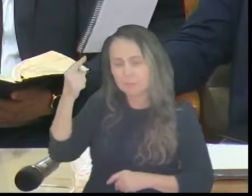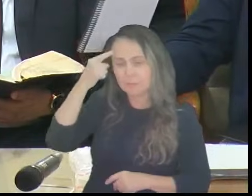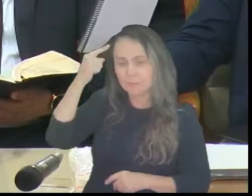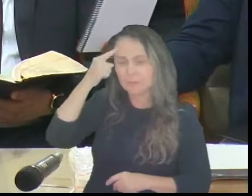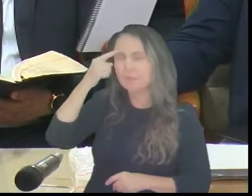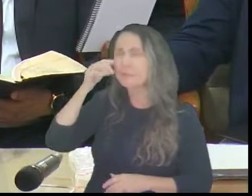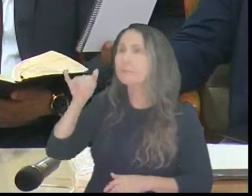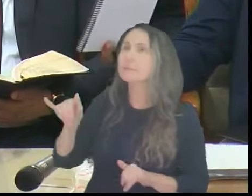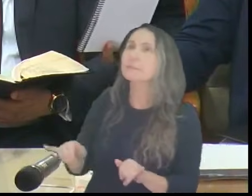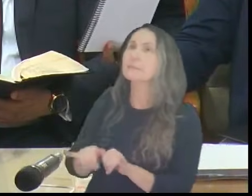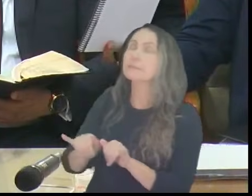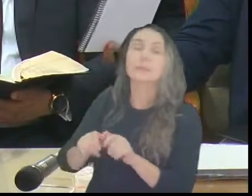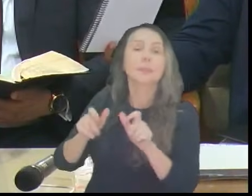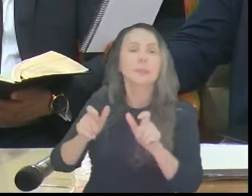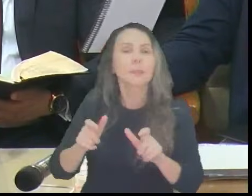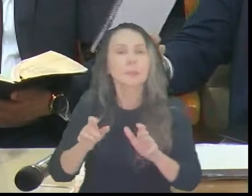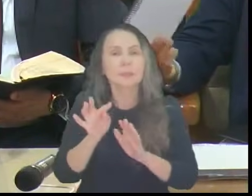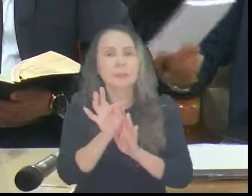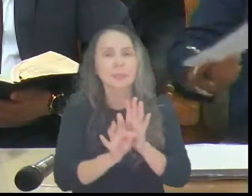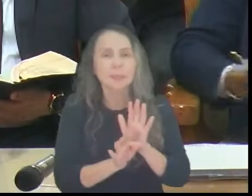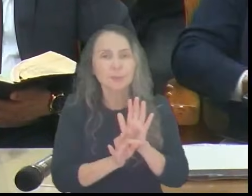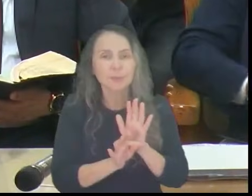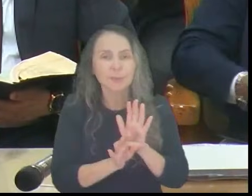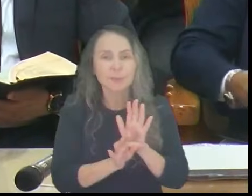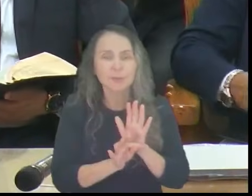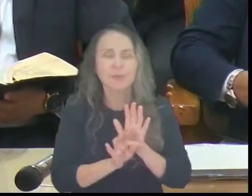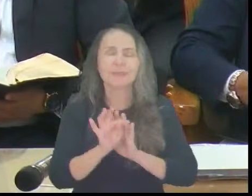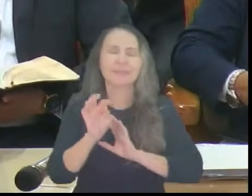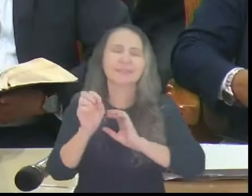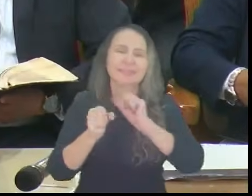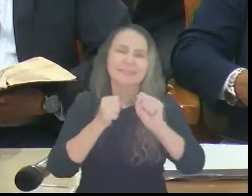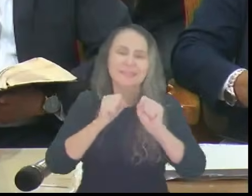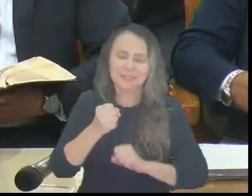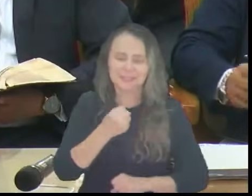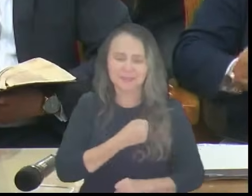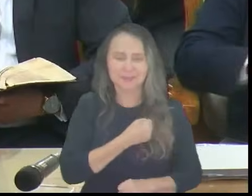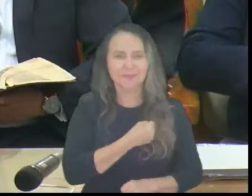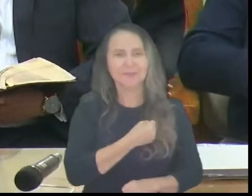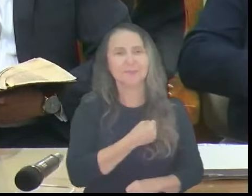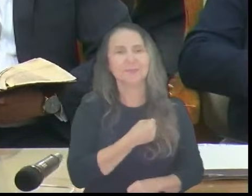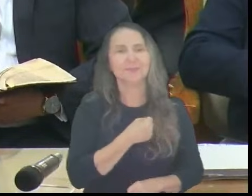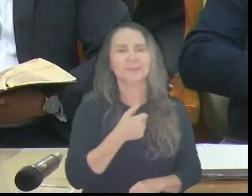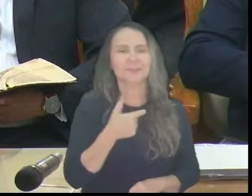vãs. Onde é que está essa palavra? Salmo 2. No Salmo 2.